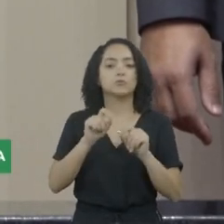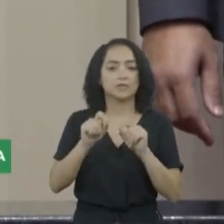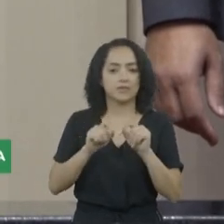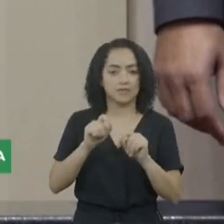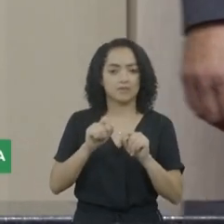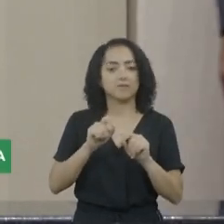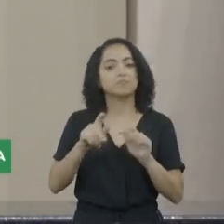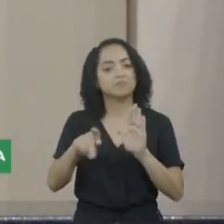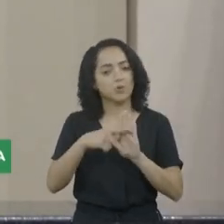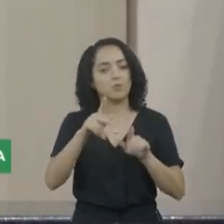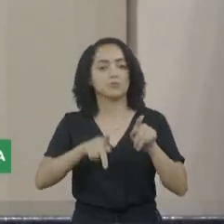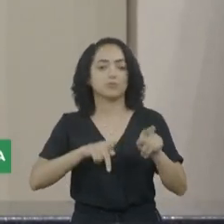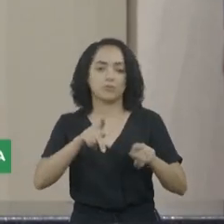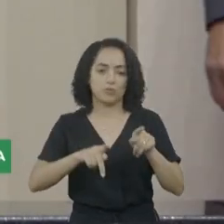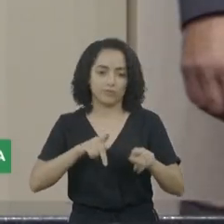povo catarinense.